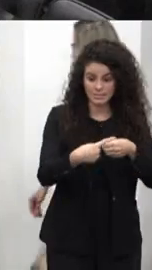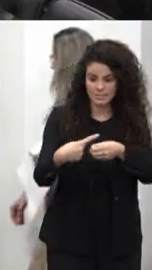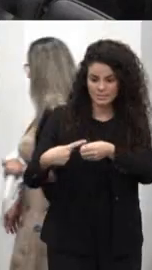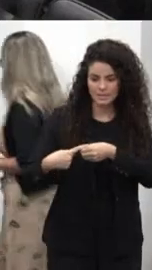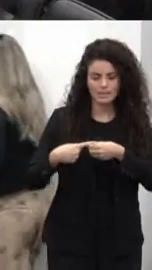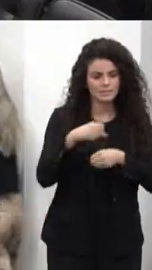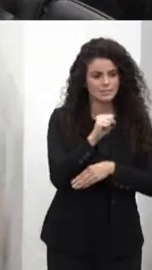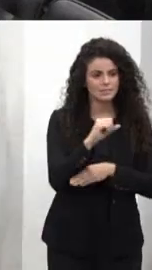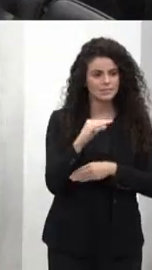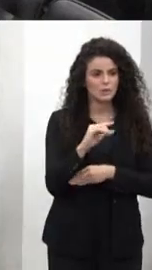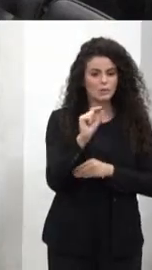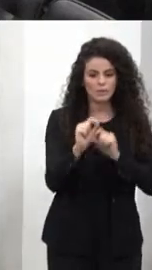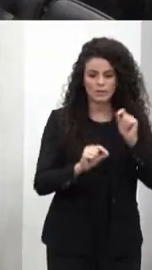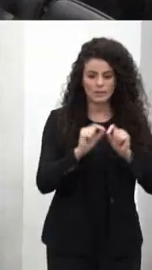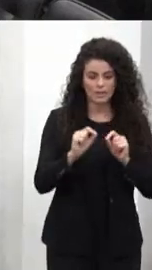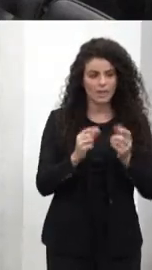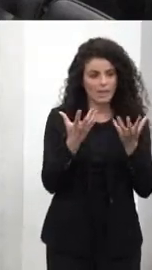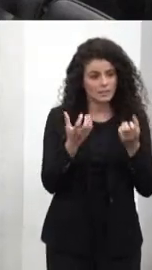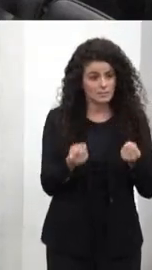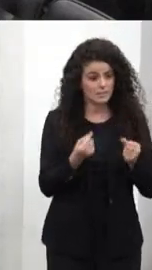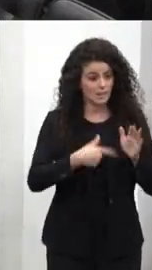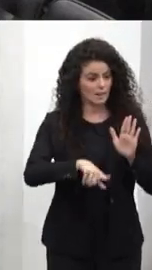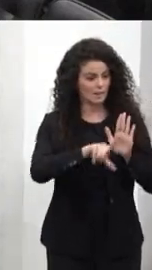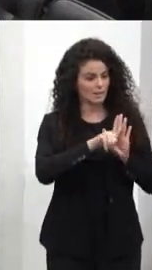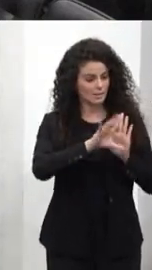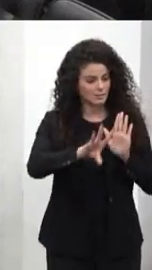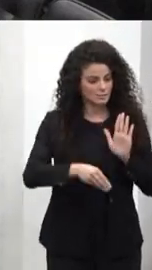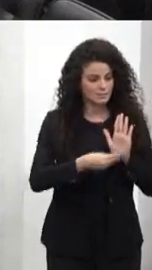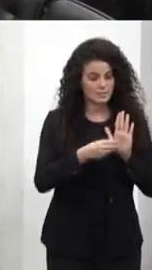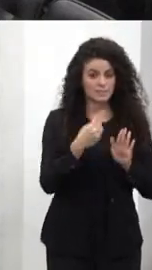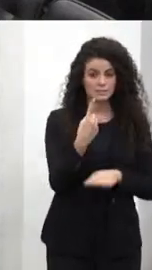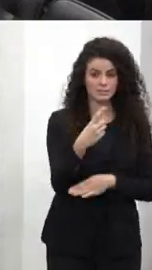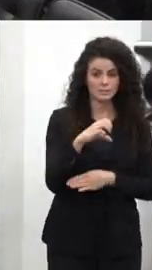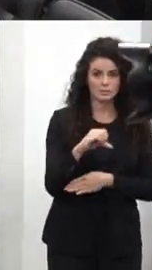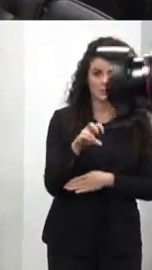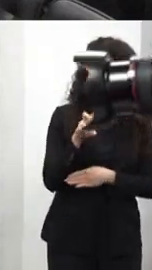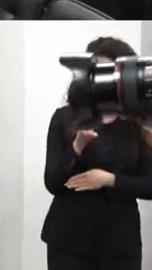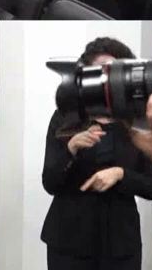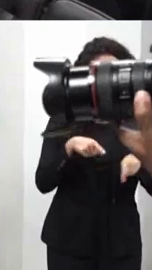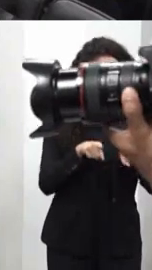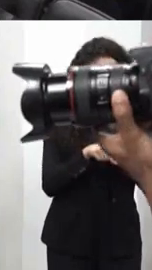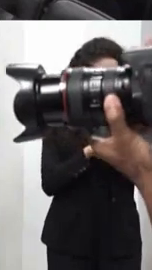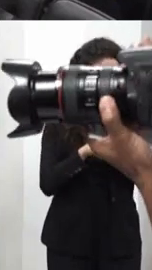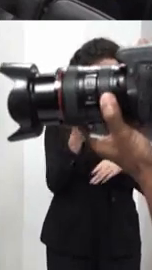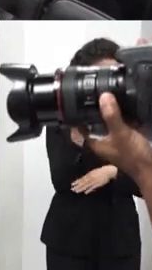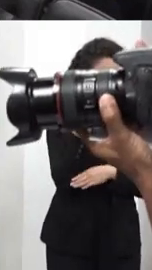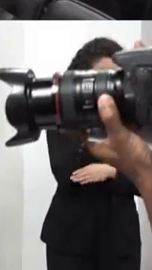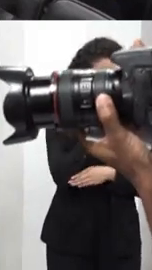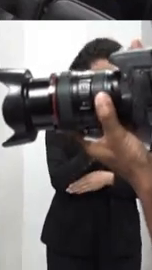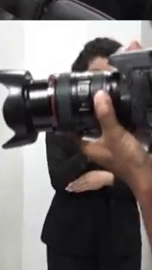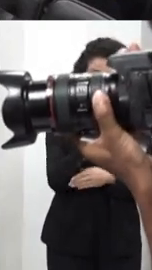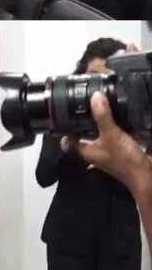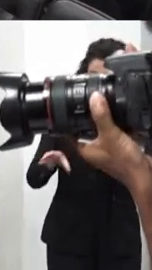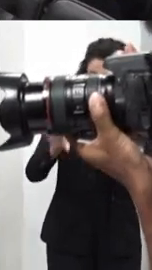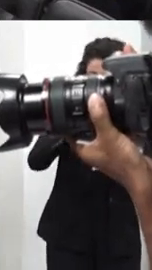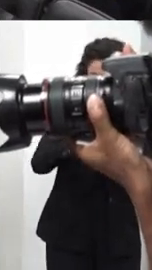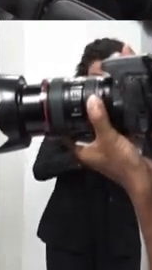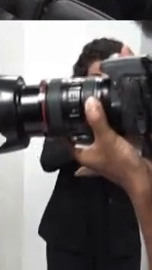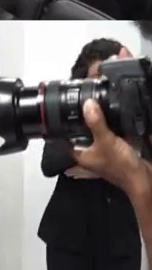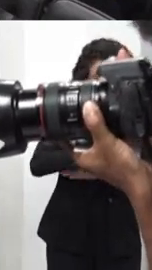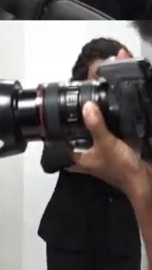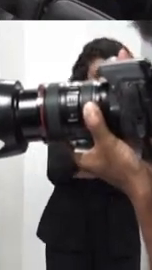aderirem a lei complementar número 195 e assim conseguir em recursos para o setor